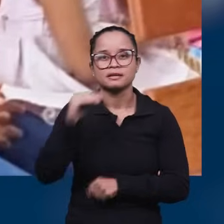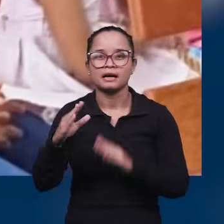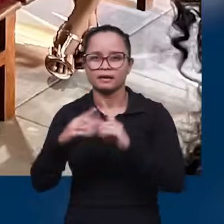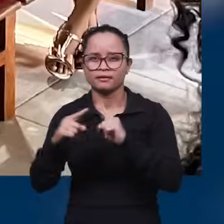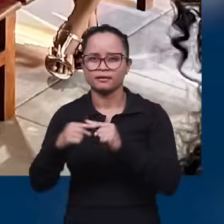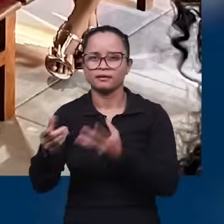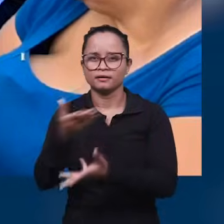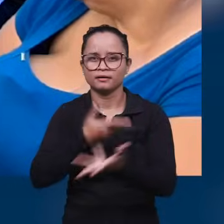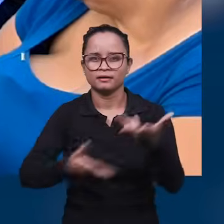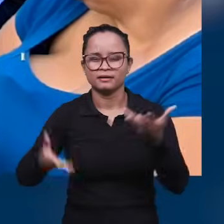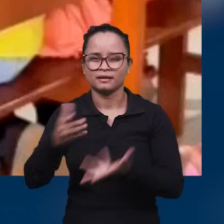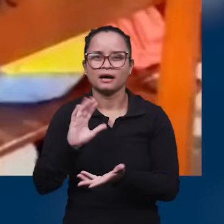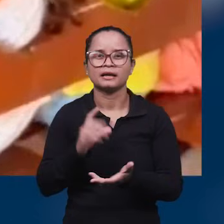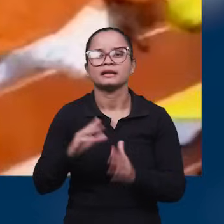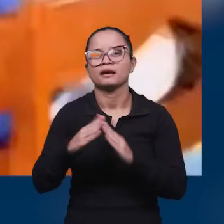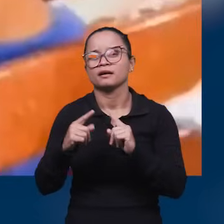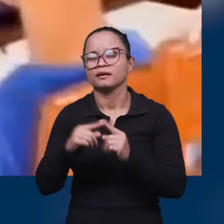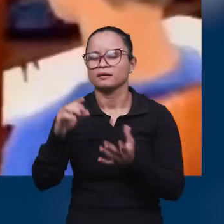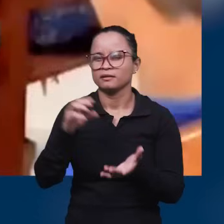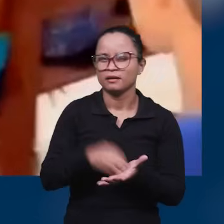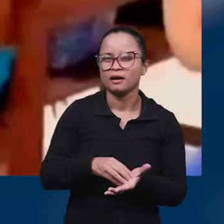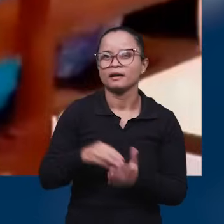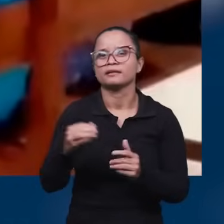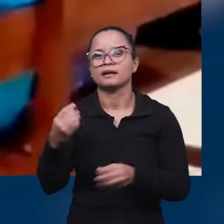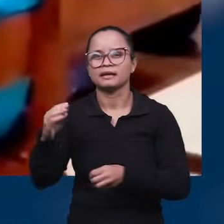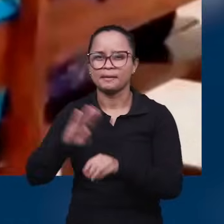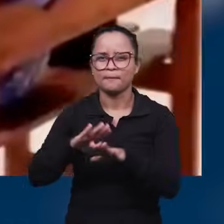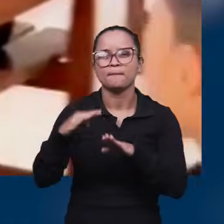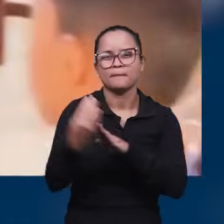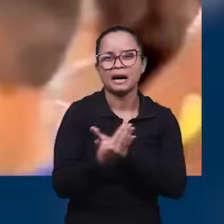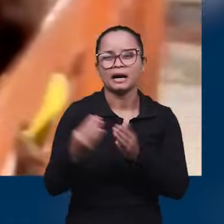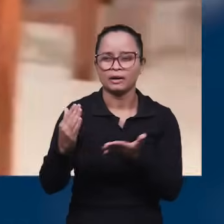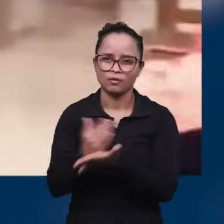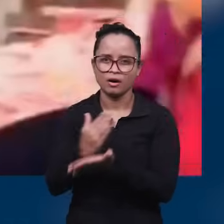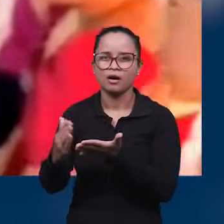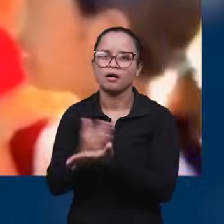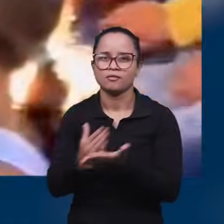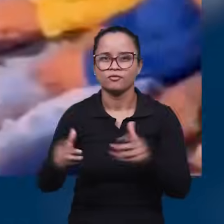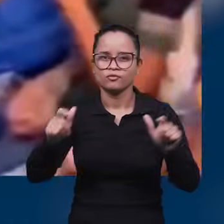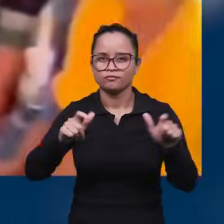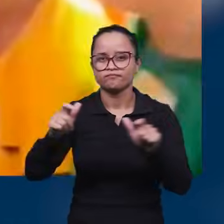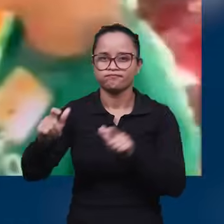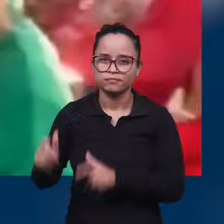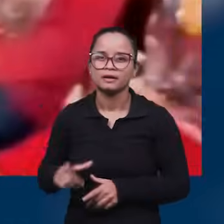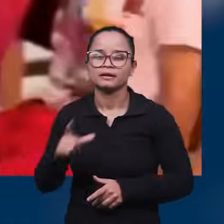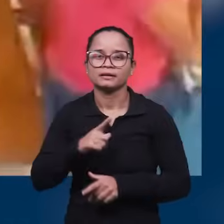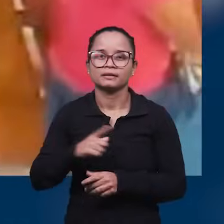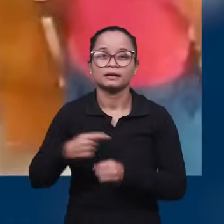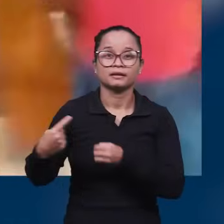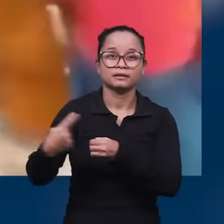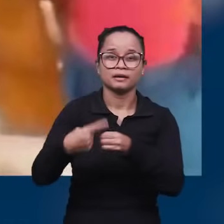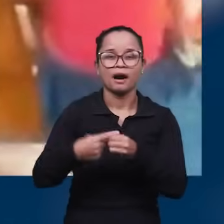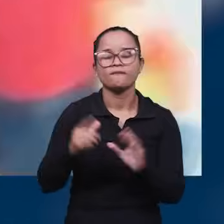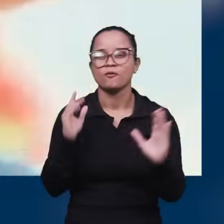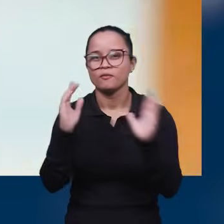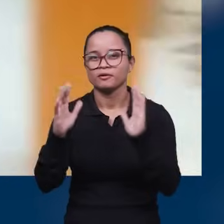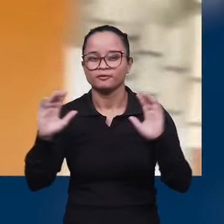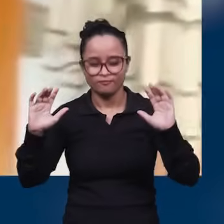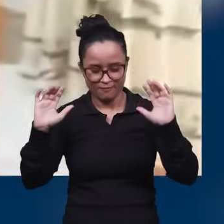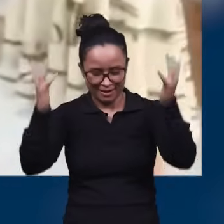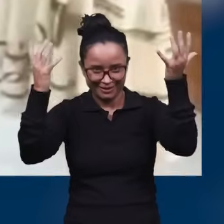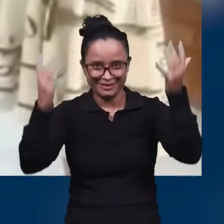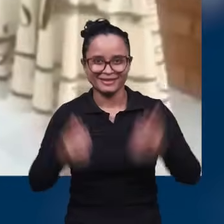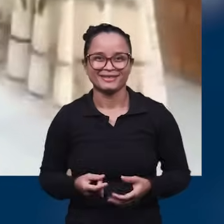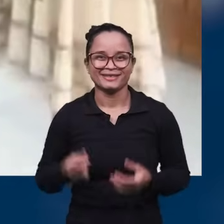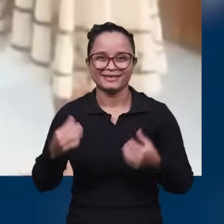Santana, bem como na cidade de Mazagão. Foi um momento muito festivo, onde houve uma participação envolvida da igreja, a igreja envolvida no trabalho,